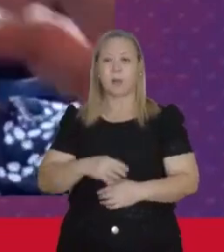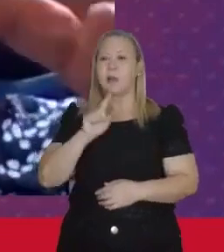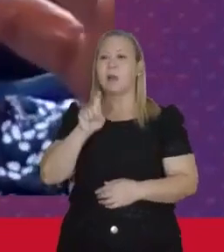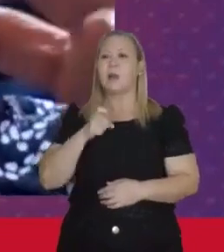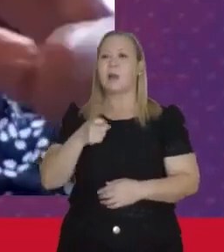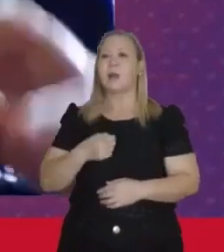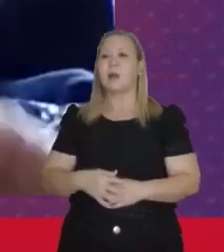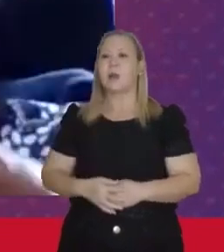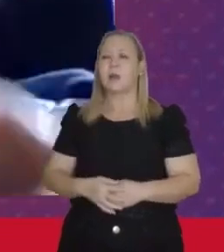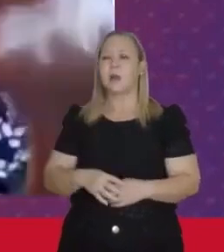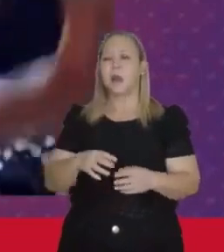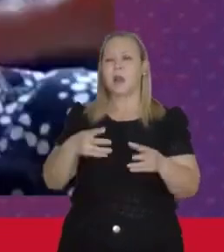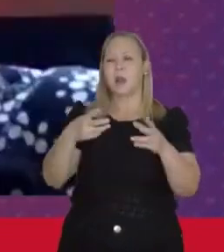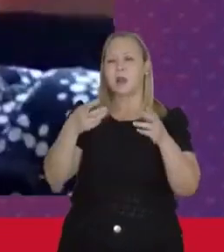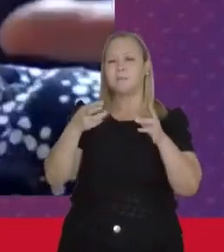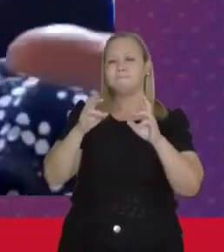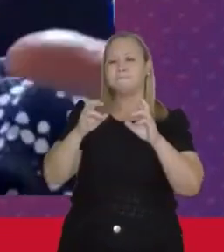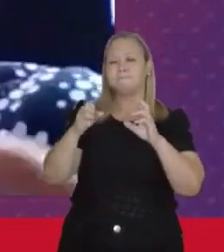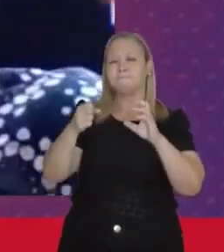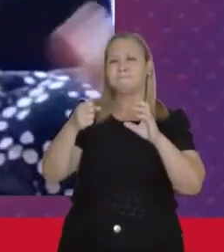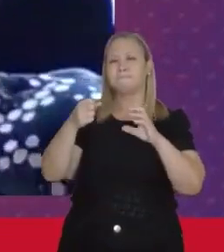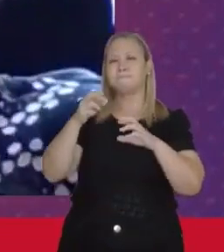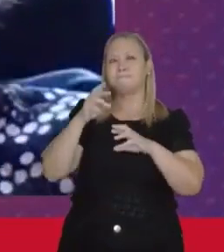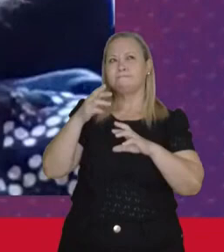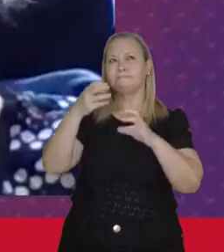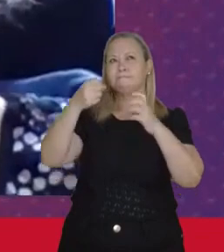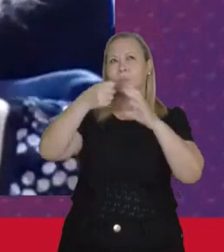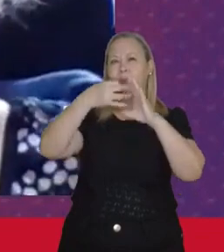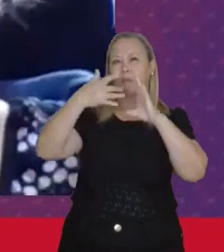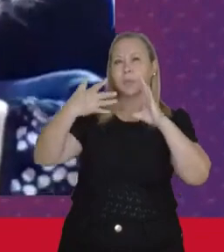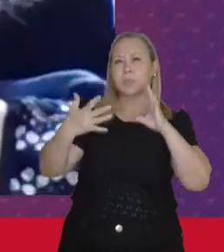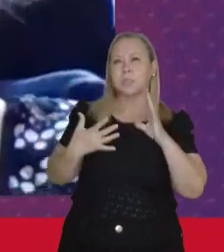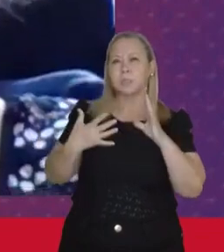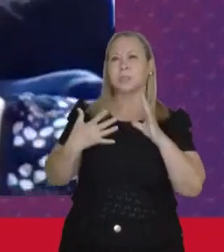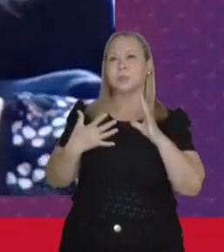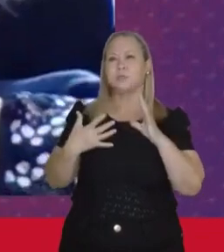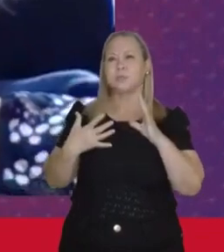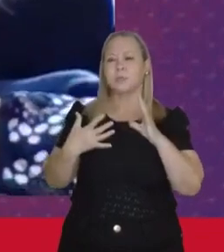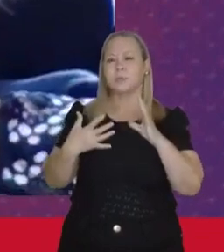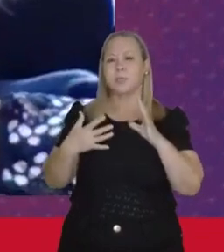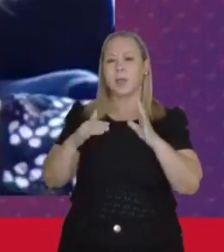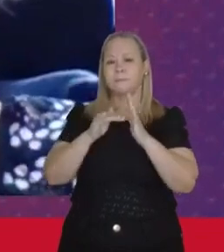é a perspectiva da integralidade,